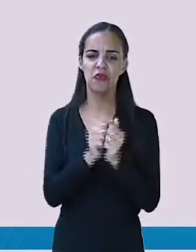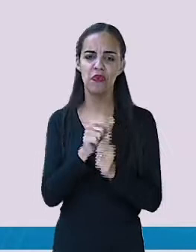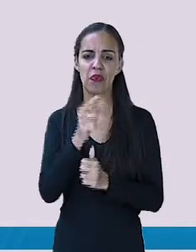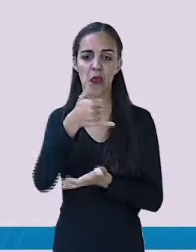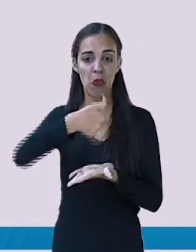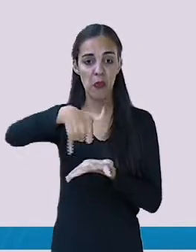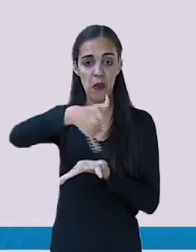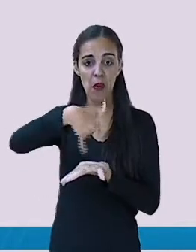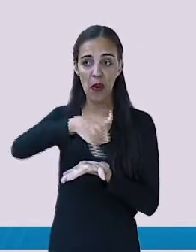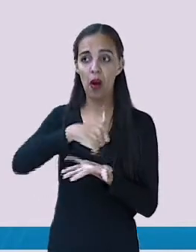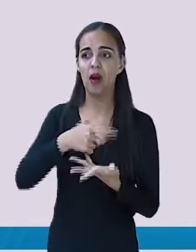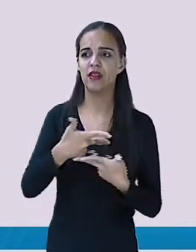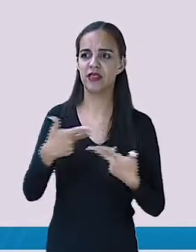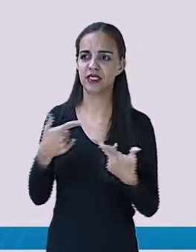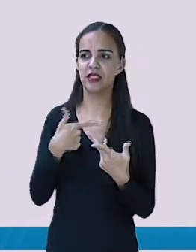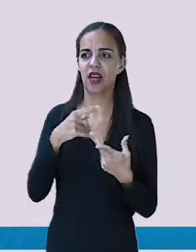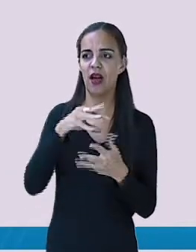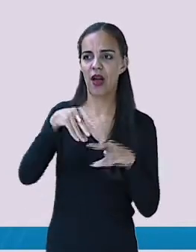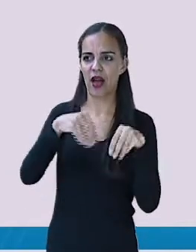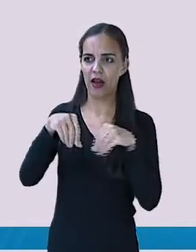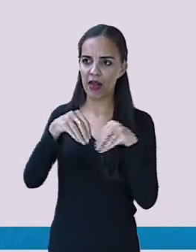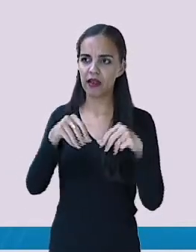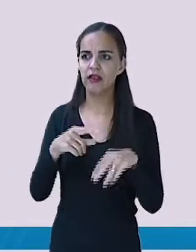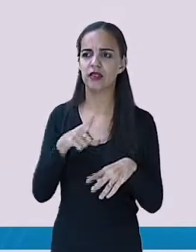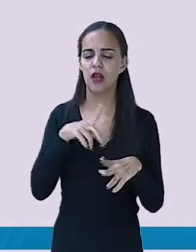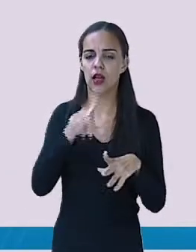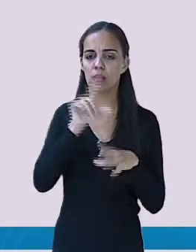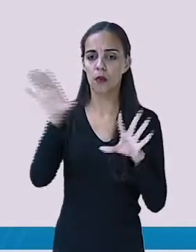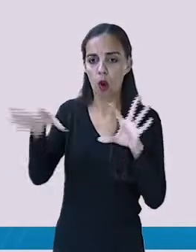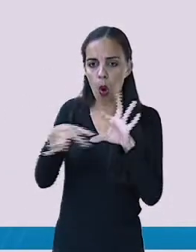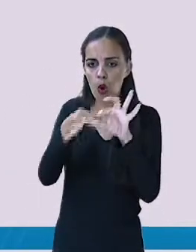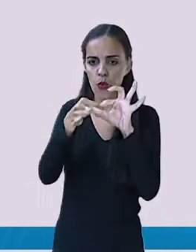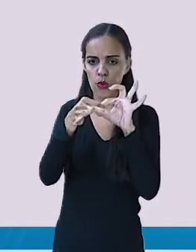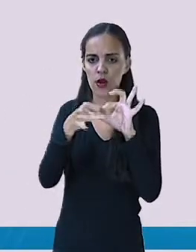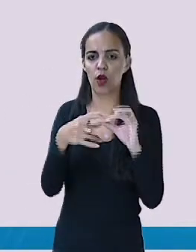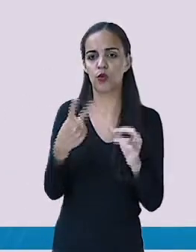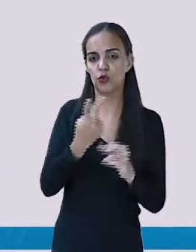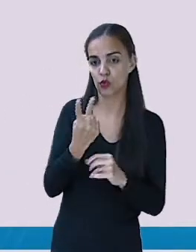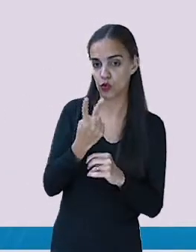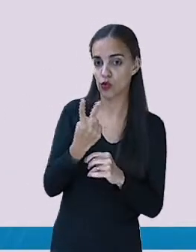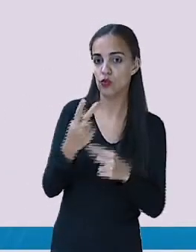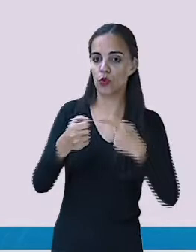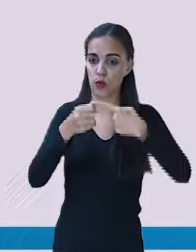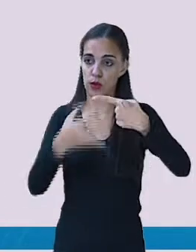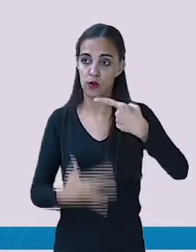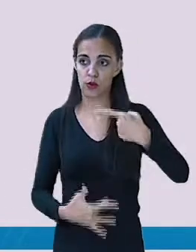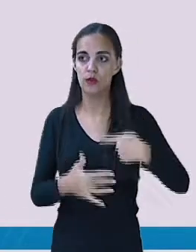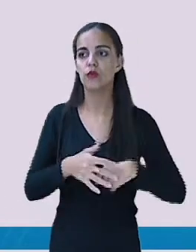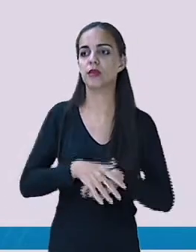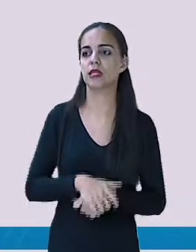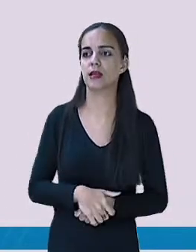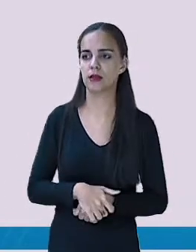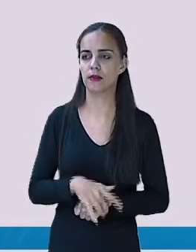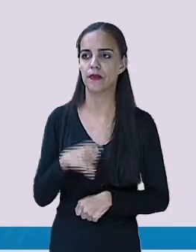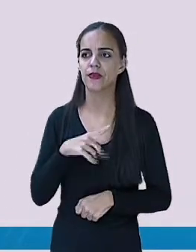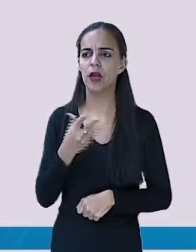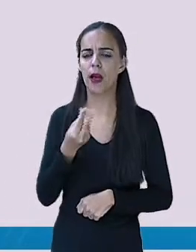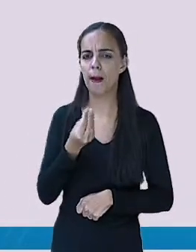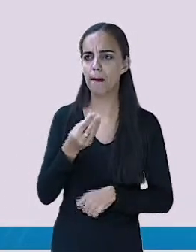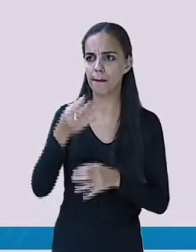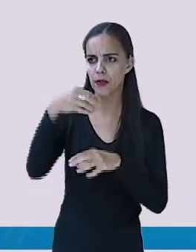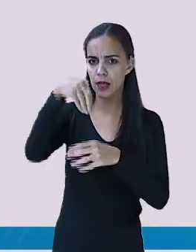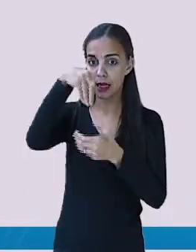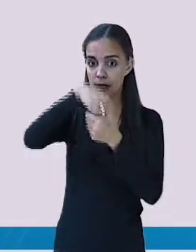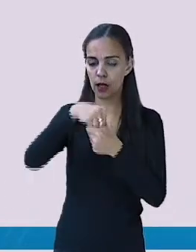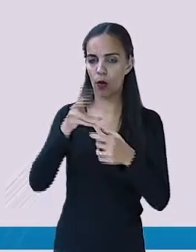né então mistura é a reunião de duas ou mais substâncias no mesmo recipiente